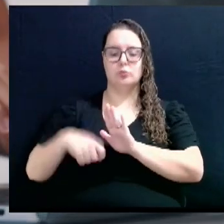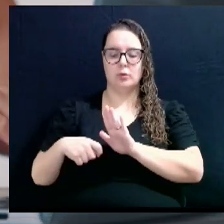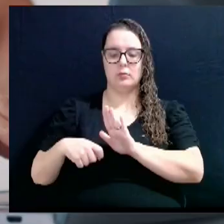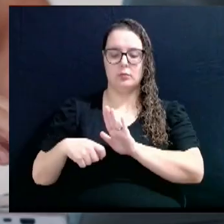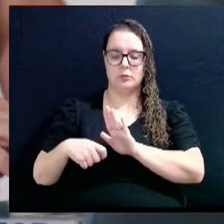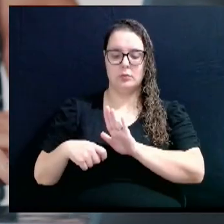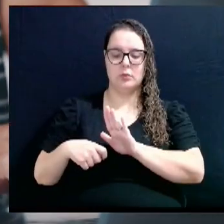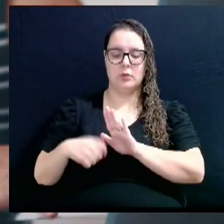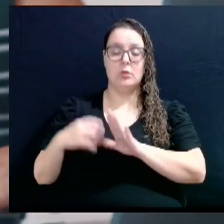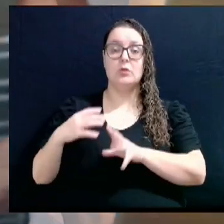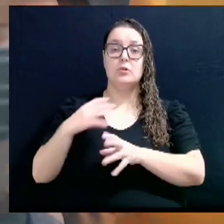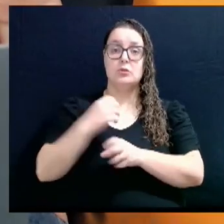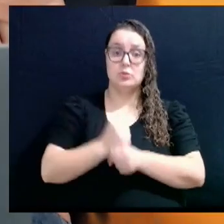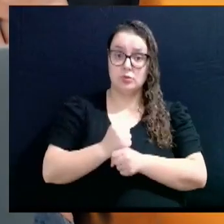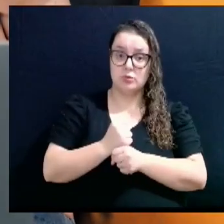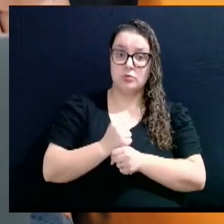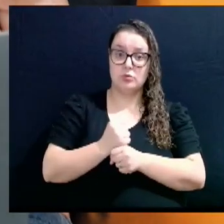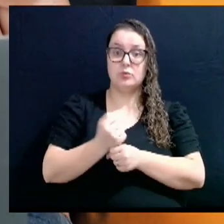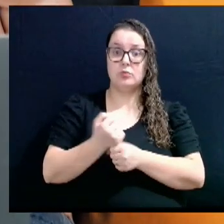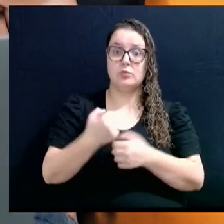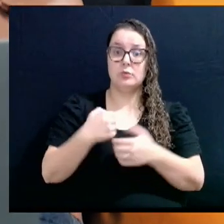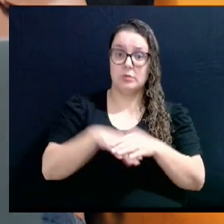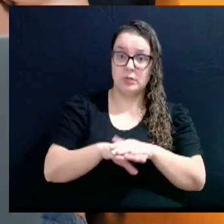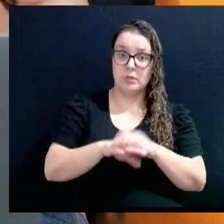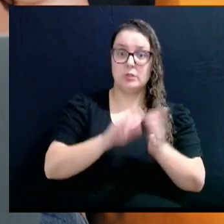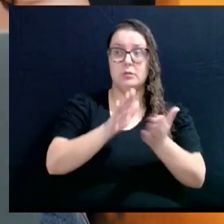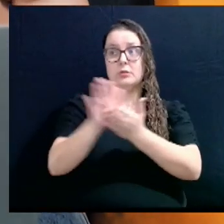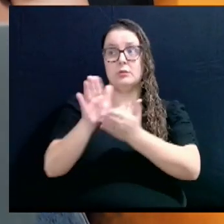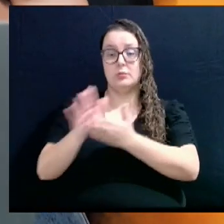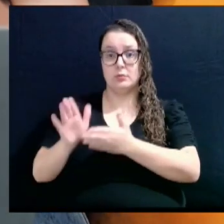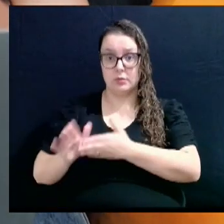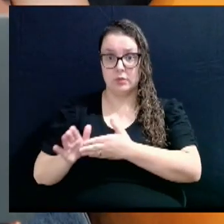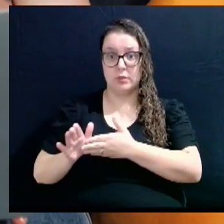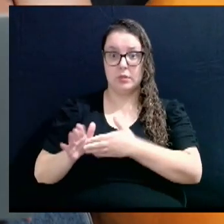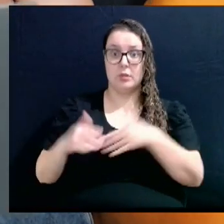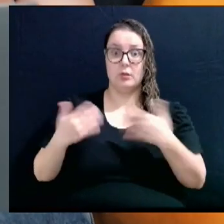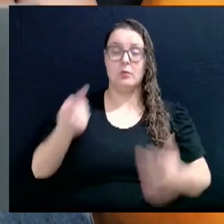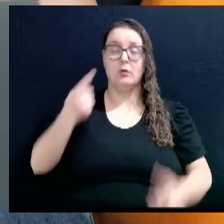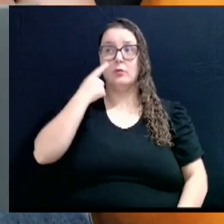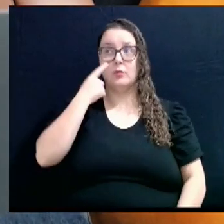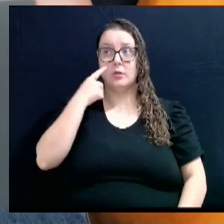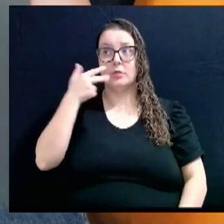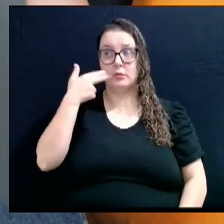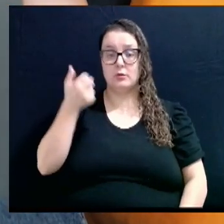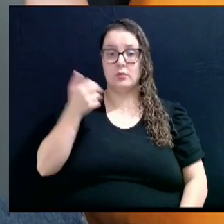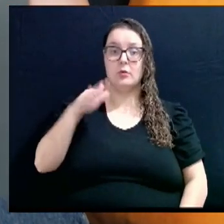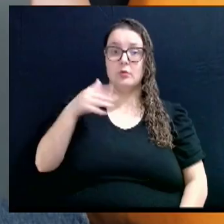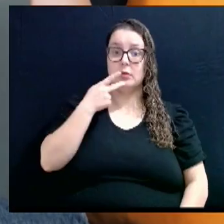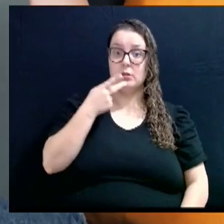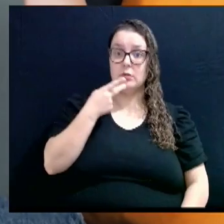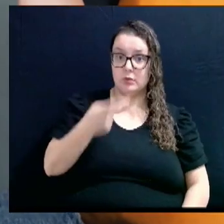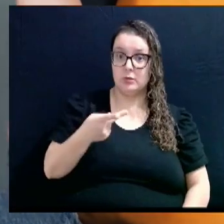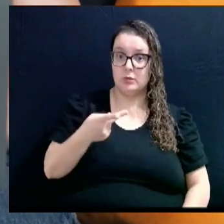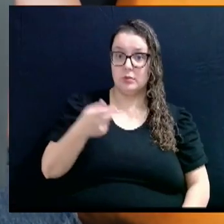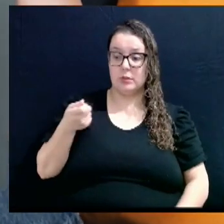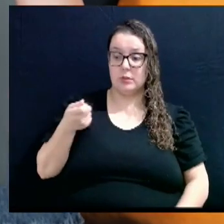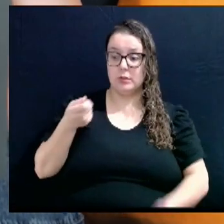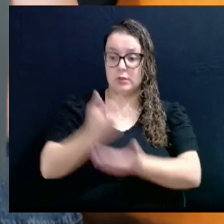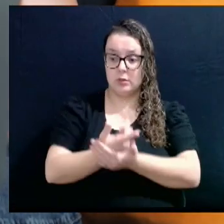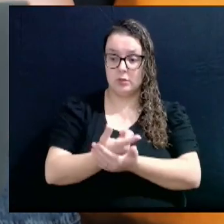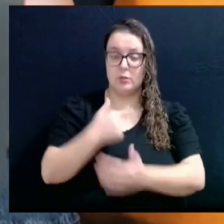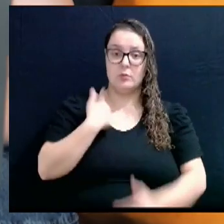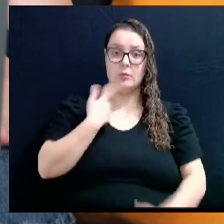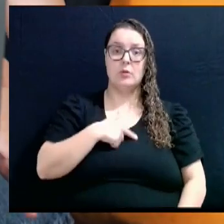que entra e tudo que gasta. Olha só, Rafael, quando se fala da compra, nós estamos com a taxa da